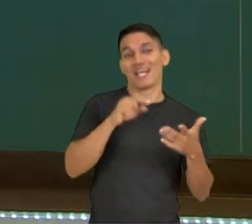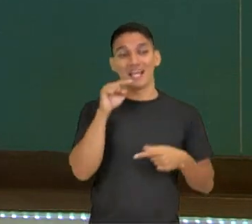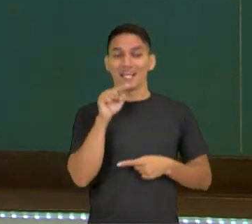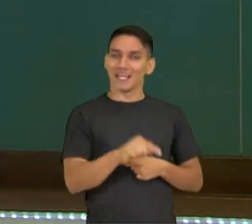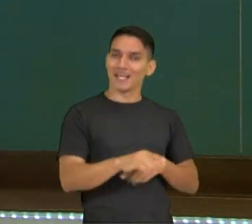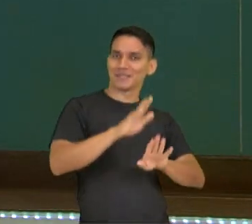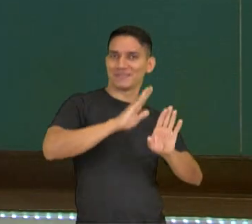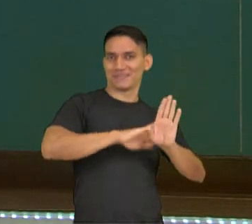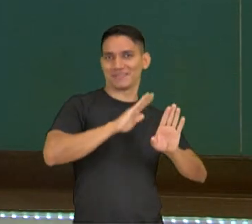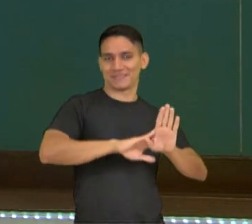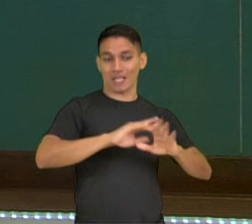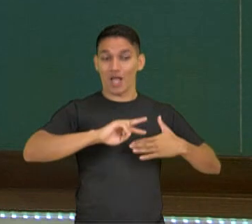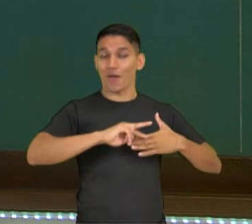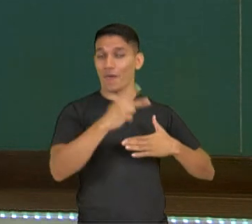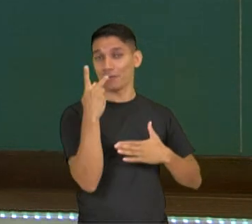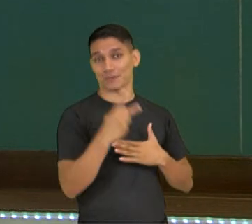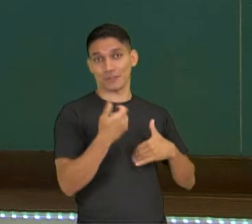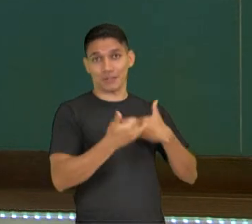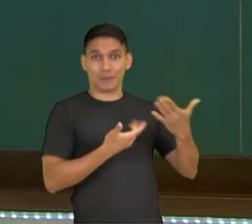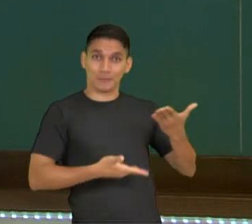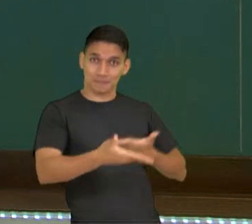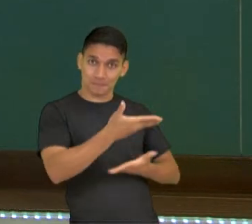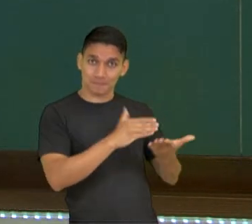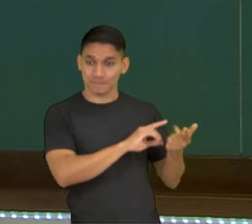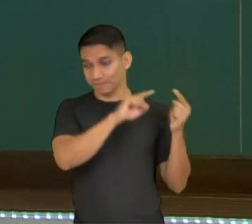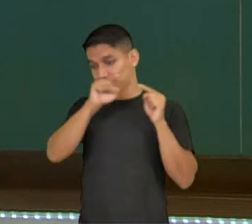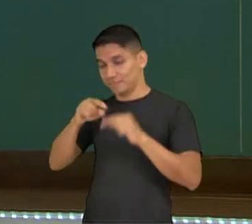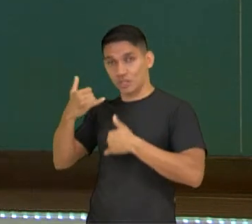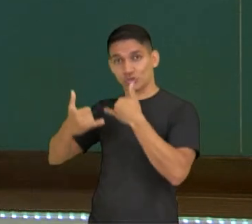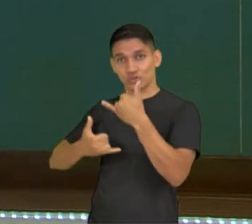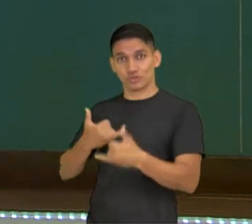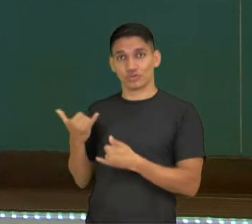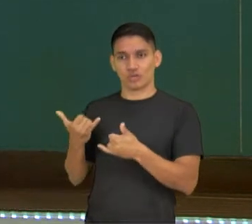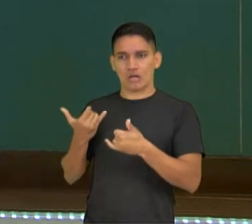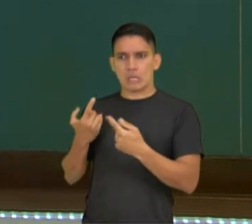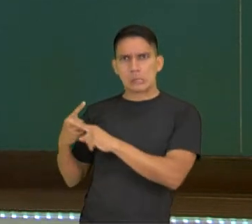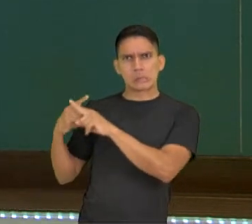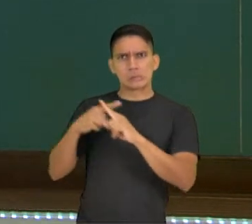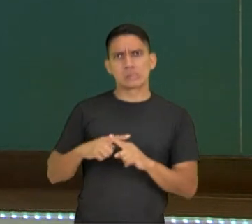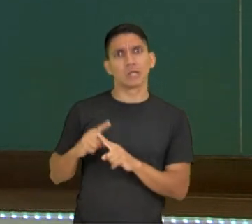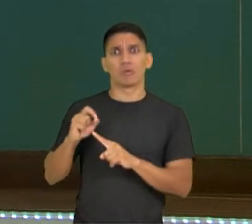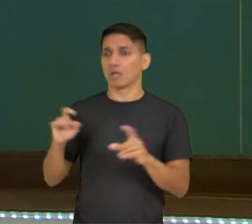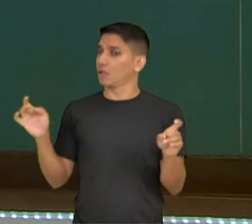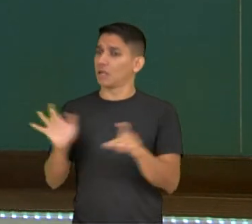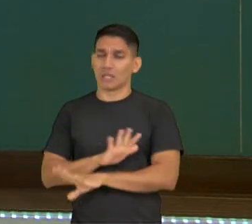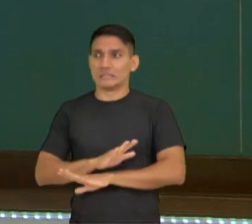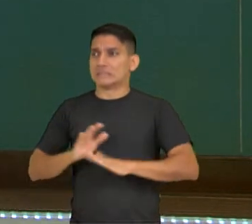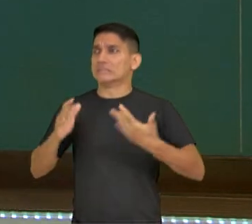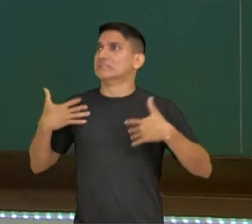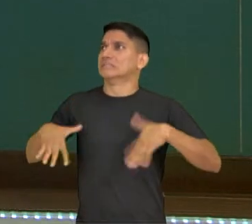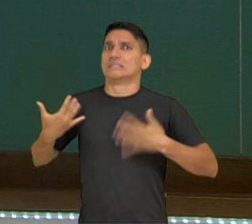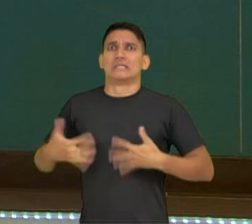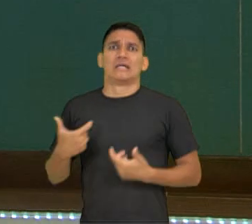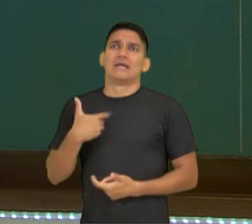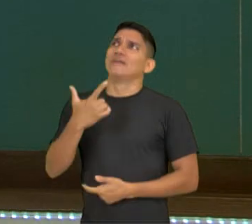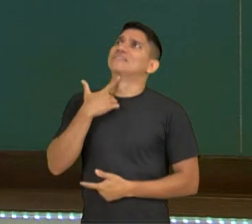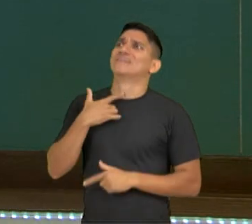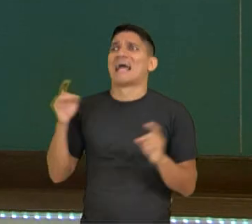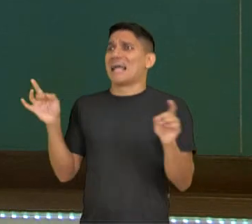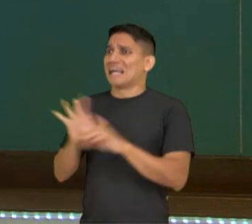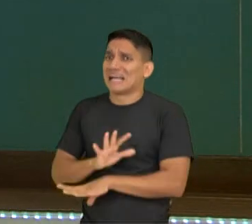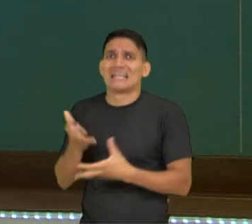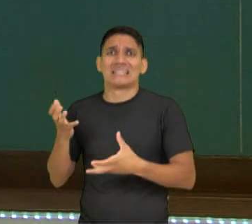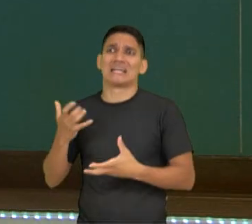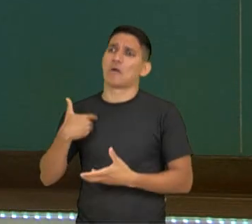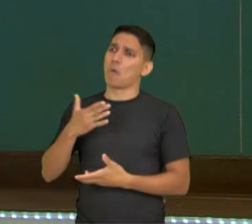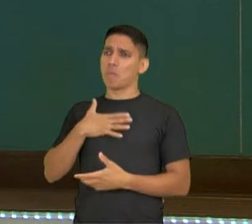a ideia, a consequência dos jogos cooperativos. E aqui no competitivo é que o jogo acabe logo, às vezes você fica com aquela sensação que eu quero que acabe, que